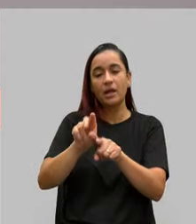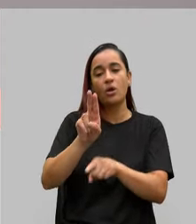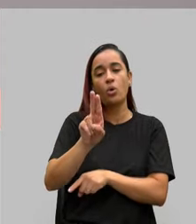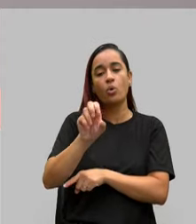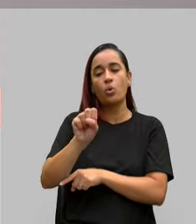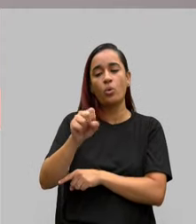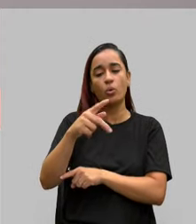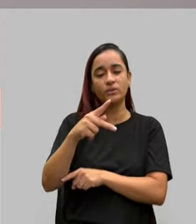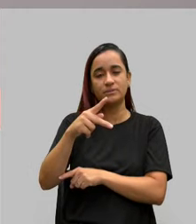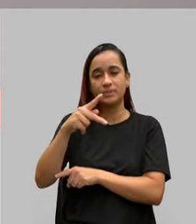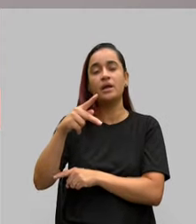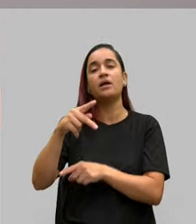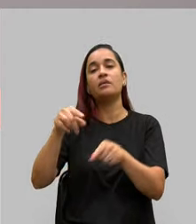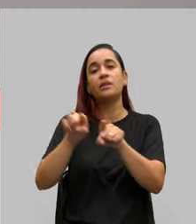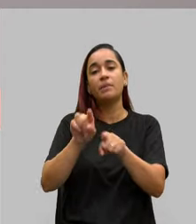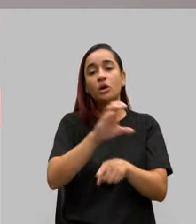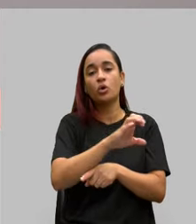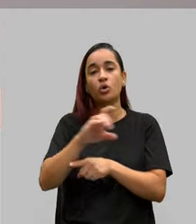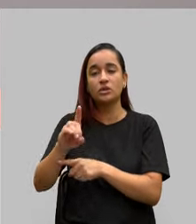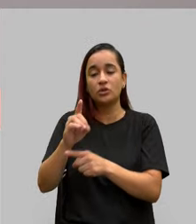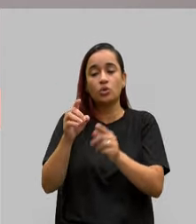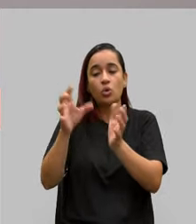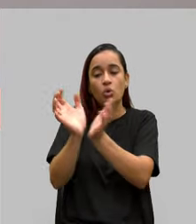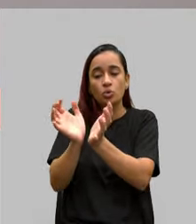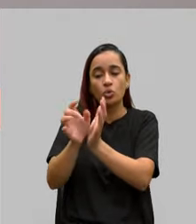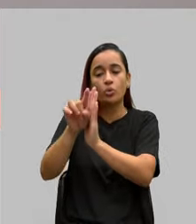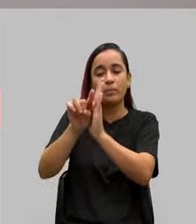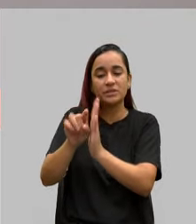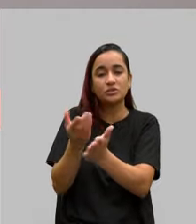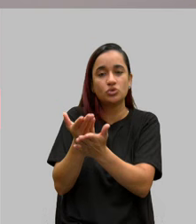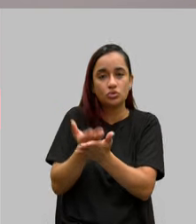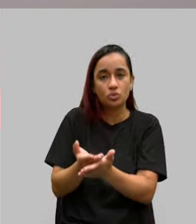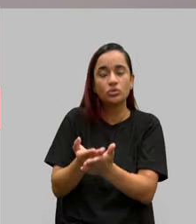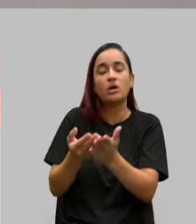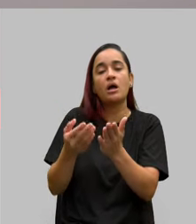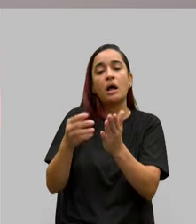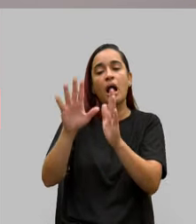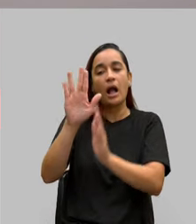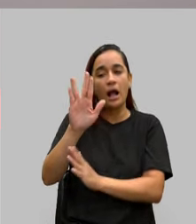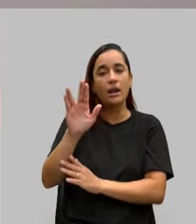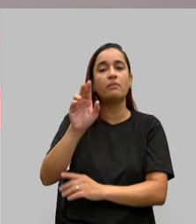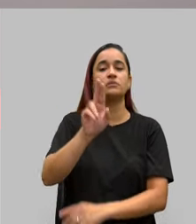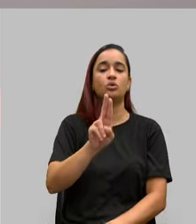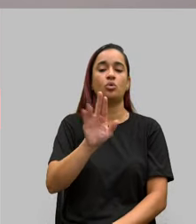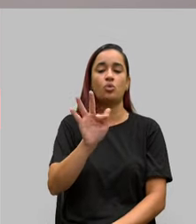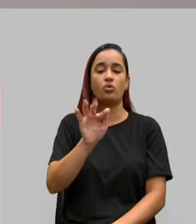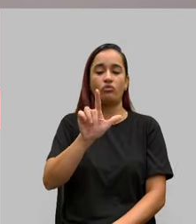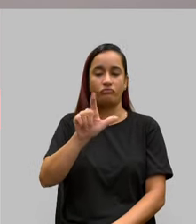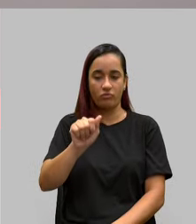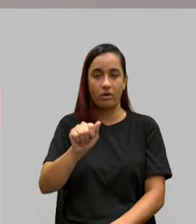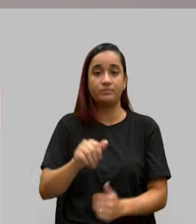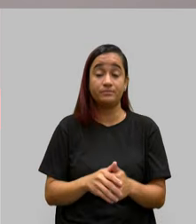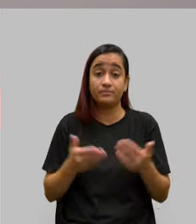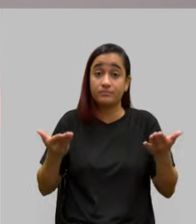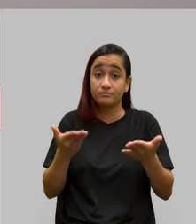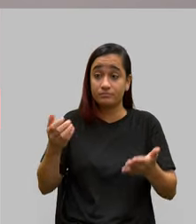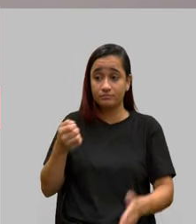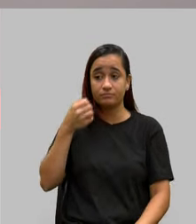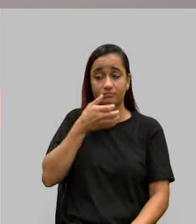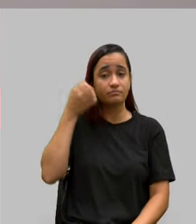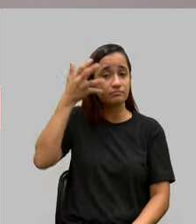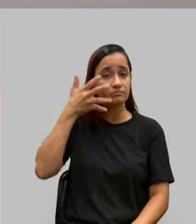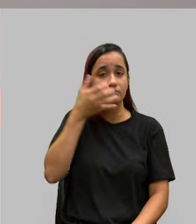coordenador do Núcleo de Estudos em cannabis da UFLA ouviremos agora luí Renato Braga Areias